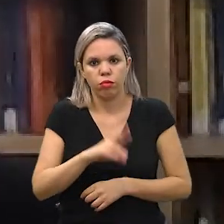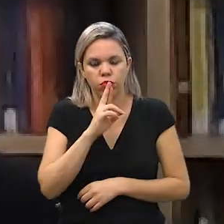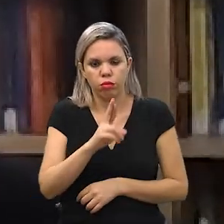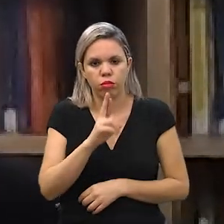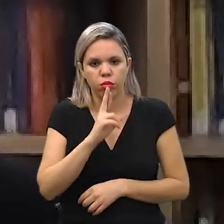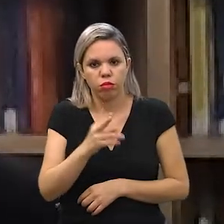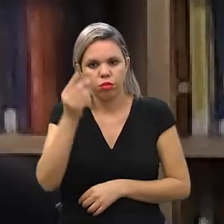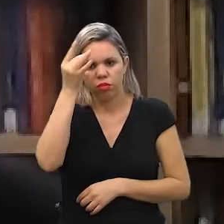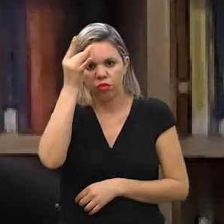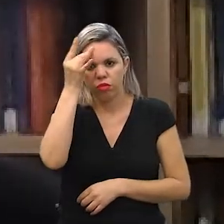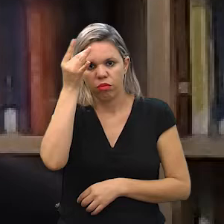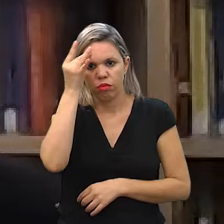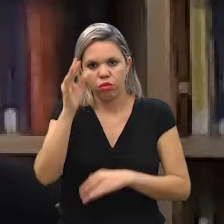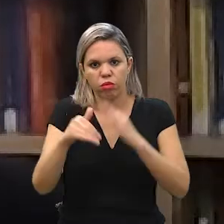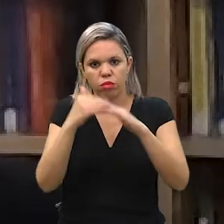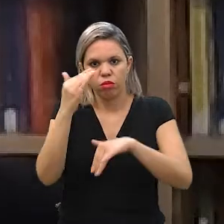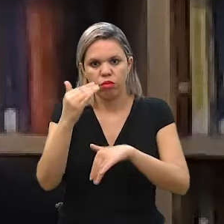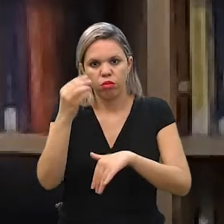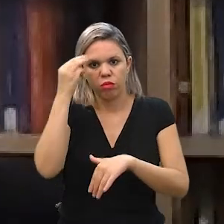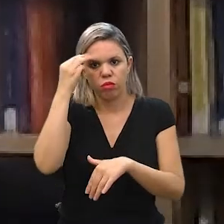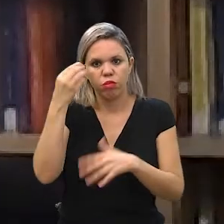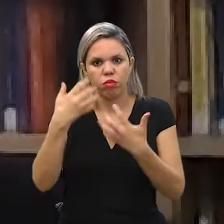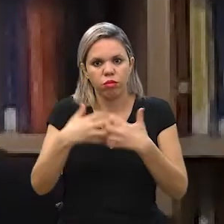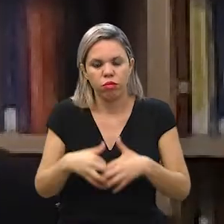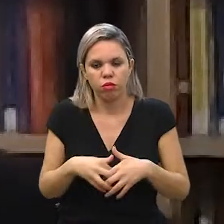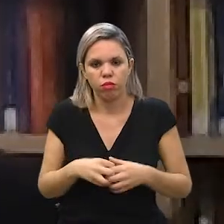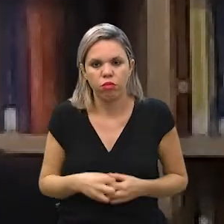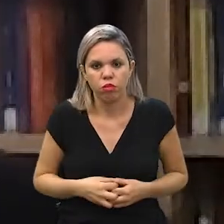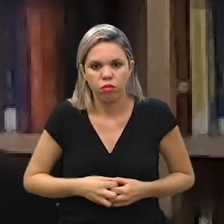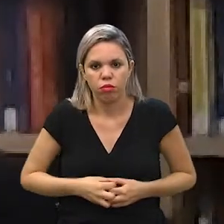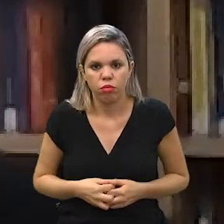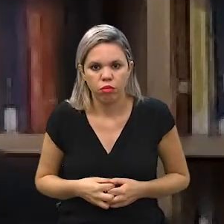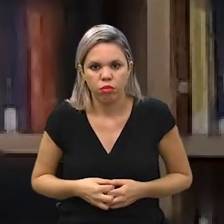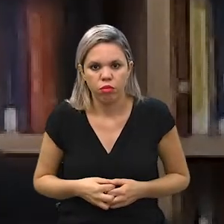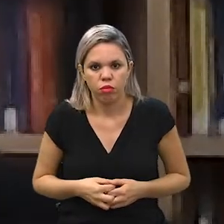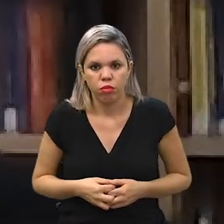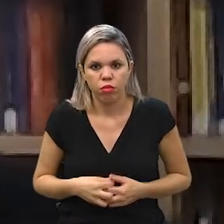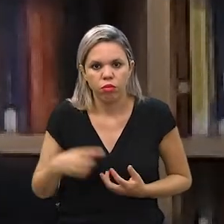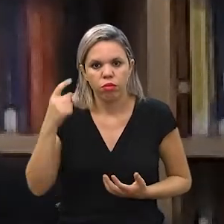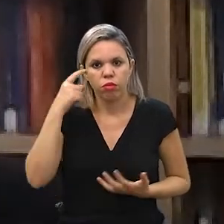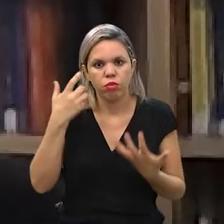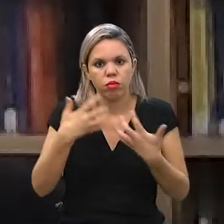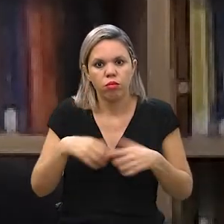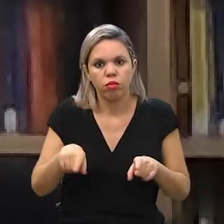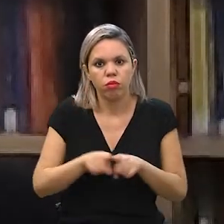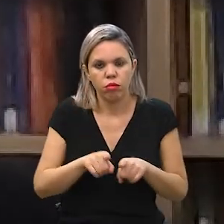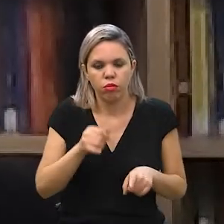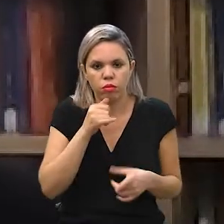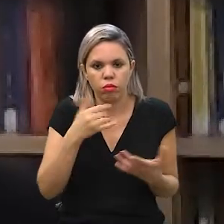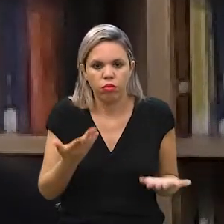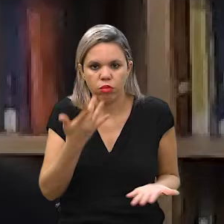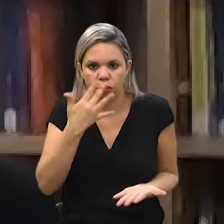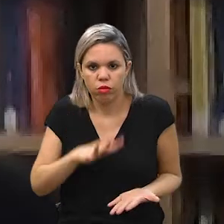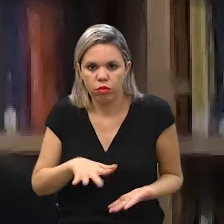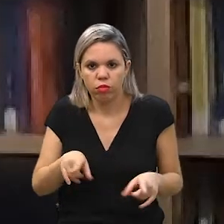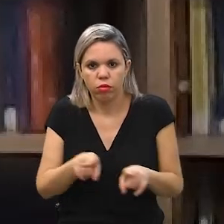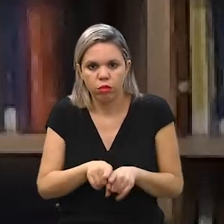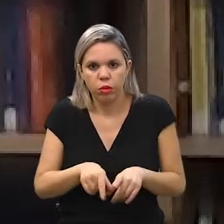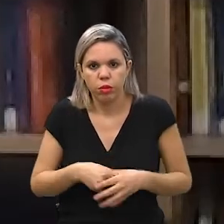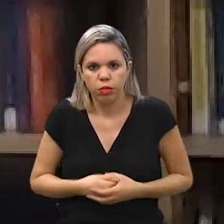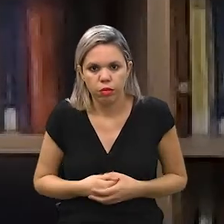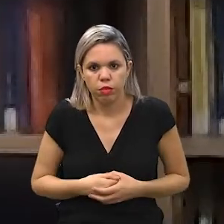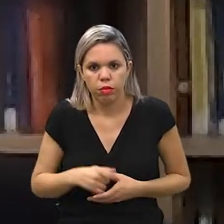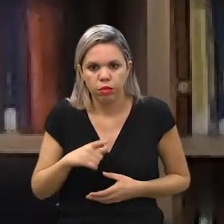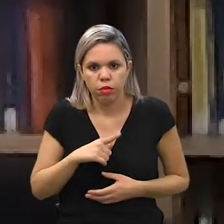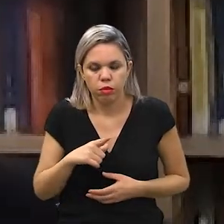respondendo e decorando, que envolva algum pensamento, entendeu? Então, eu penso que tem essa questão. Há crianças também que